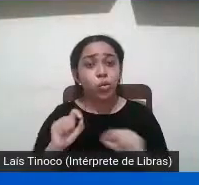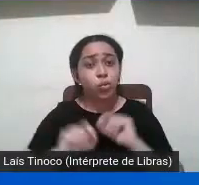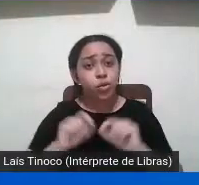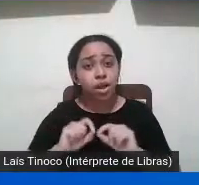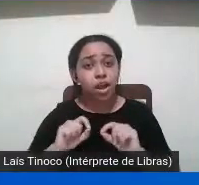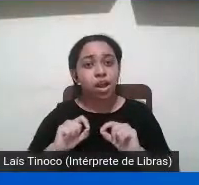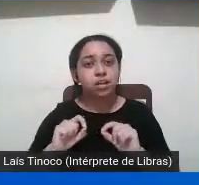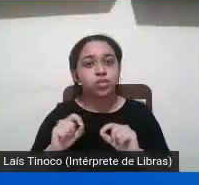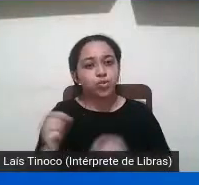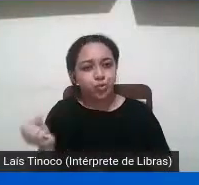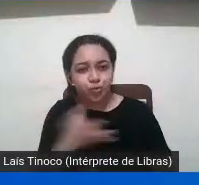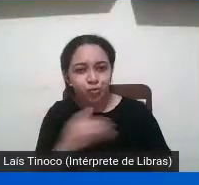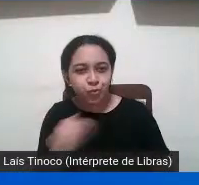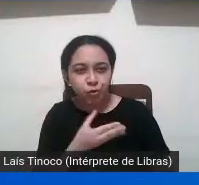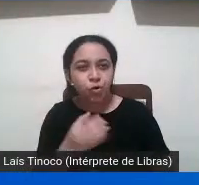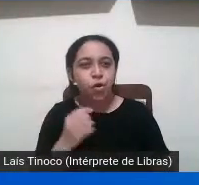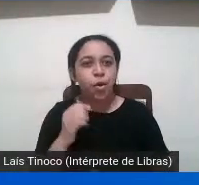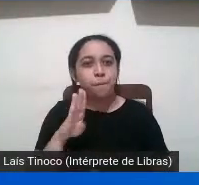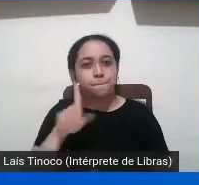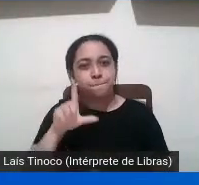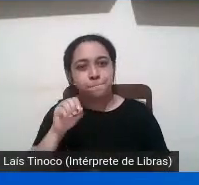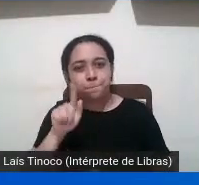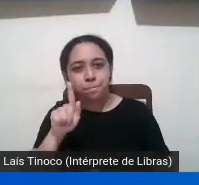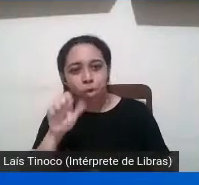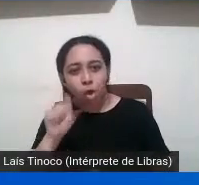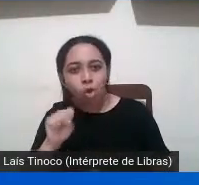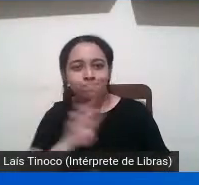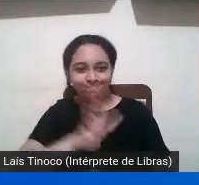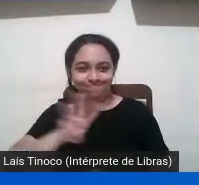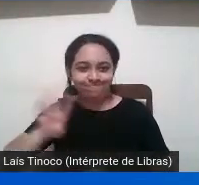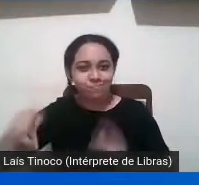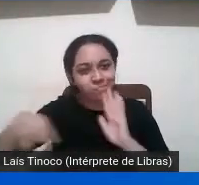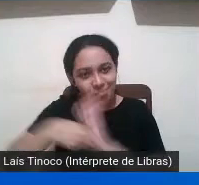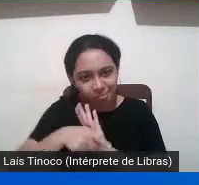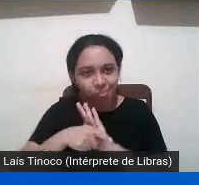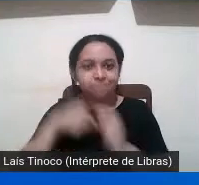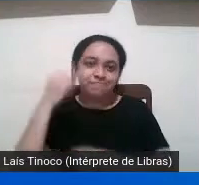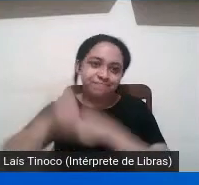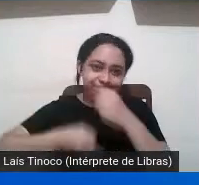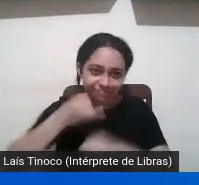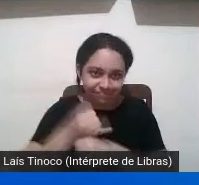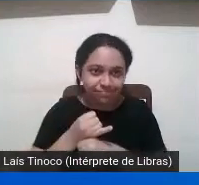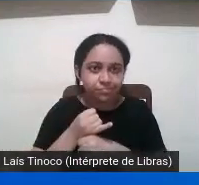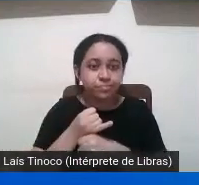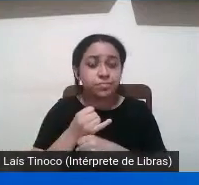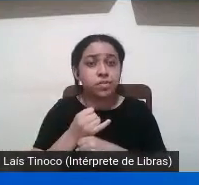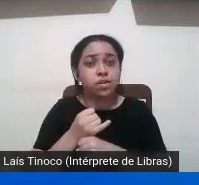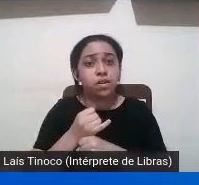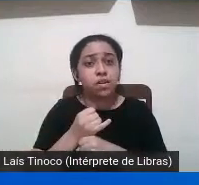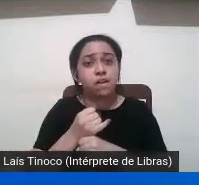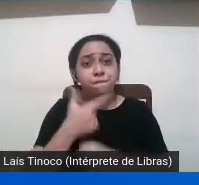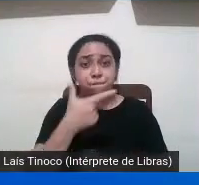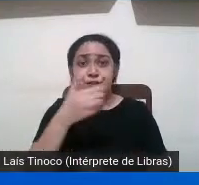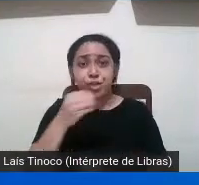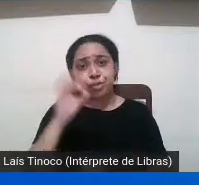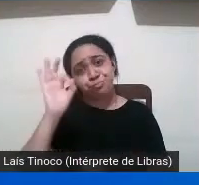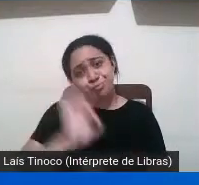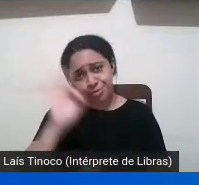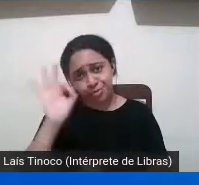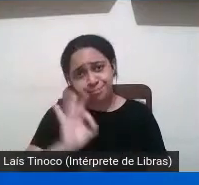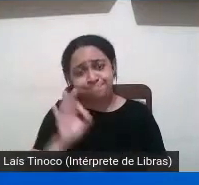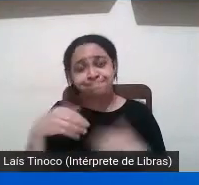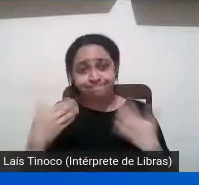atualizar blogs páginas da internet ou site menos de 20% E aí